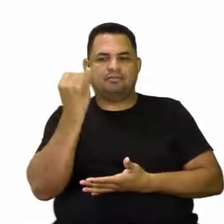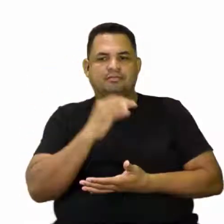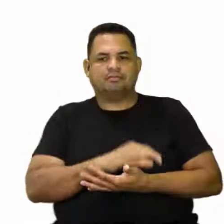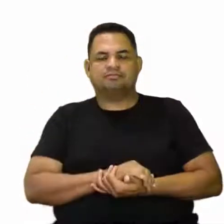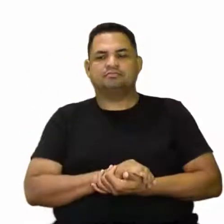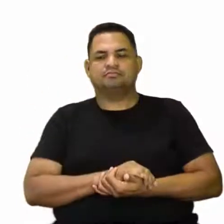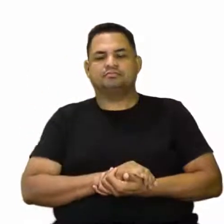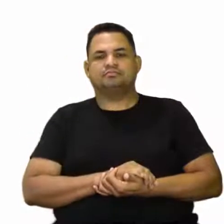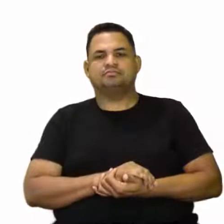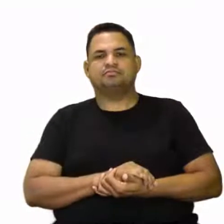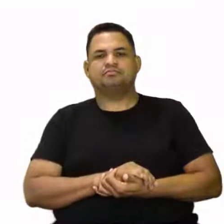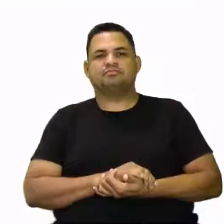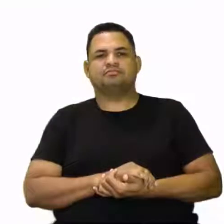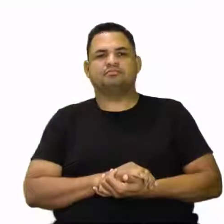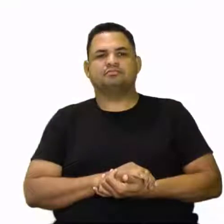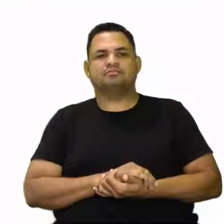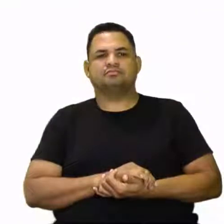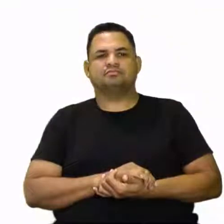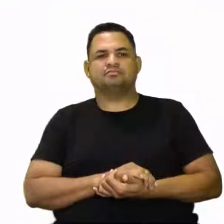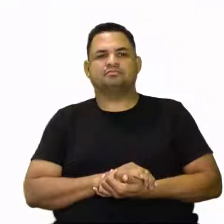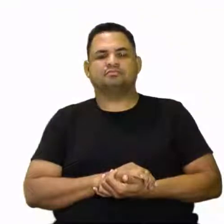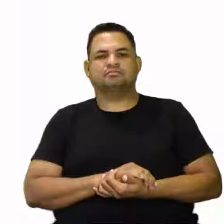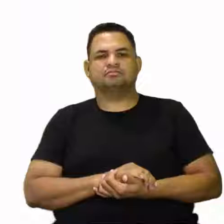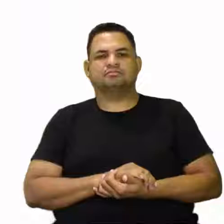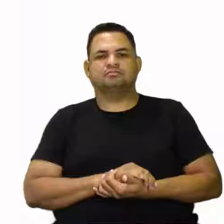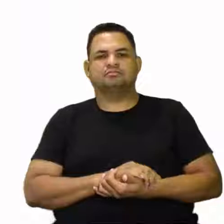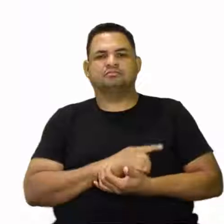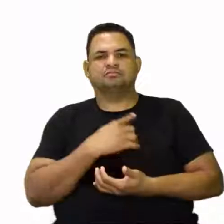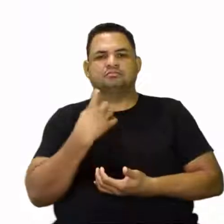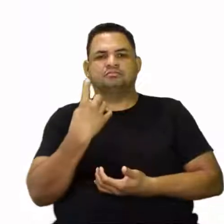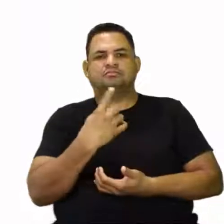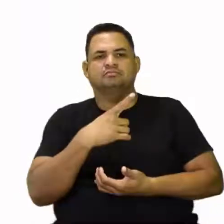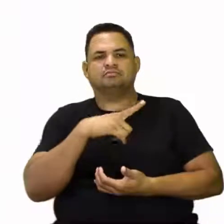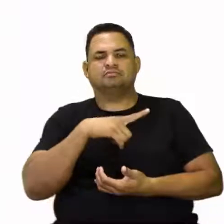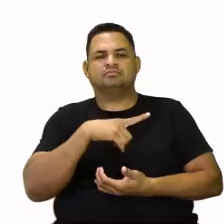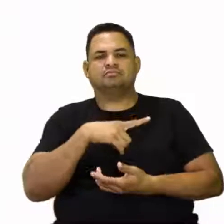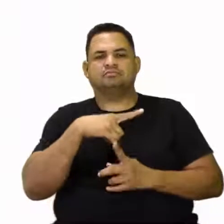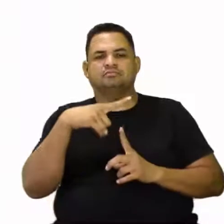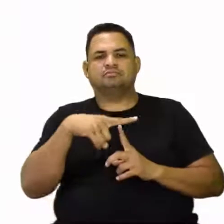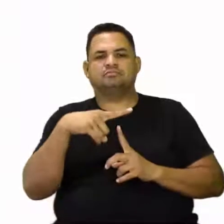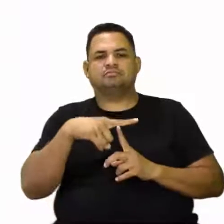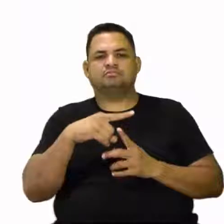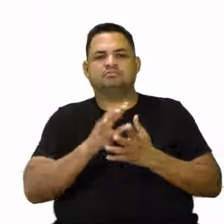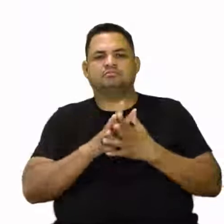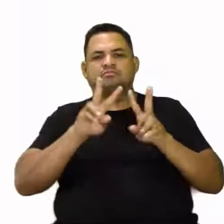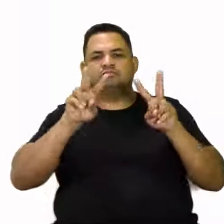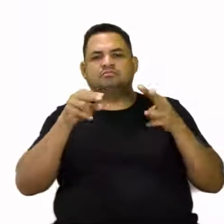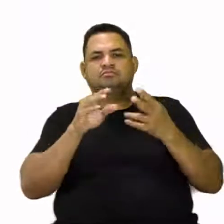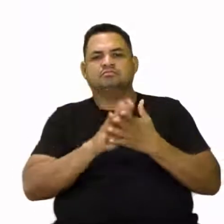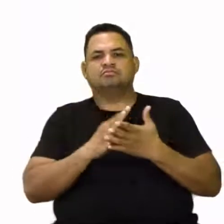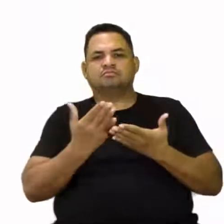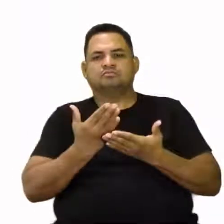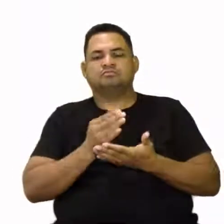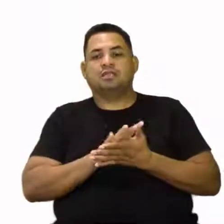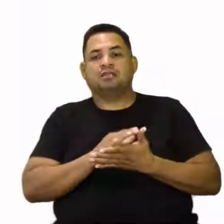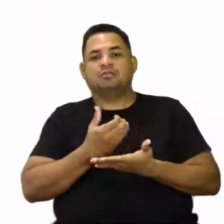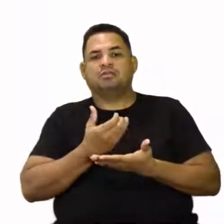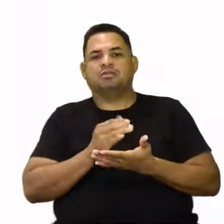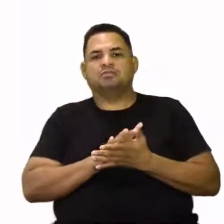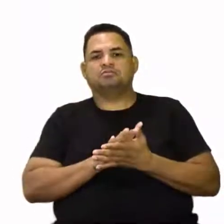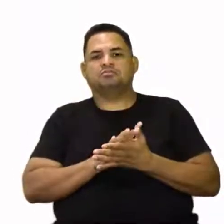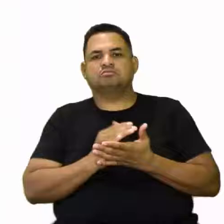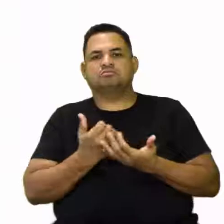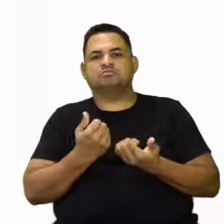do contexto. Nós temos aqui 8 tipos de titulares de eficiência demonstradas que